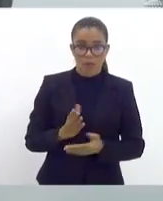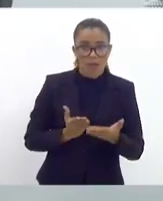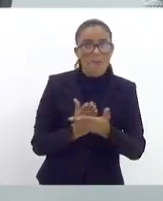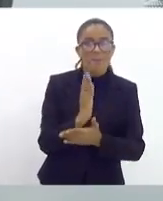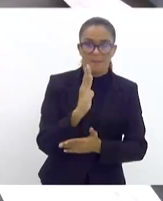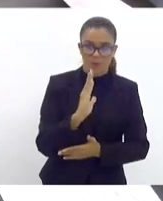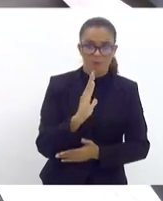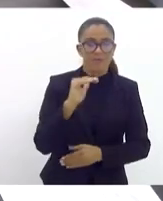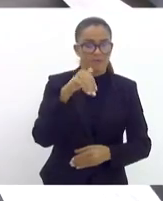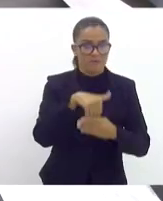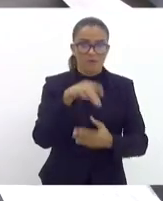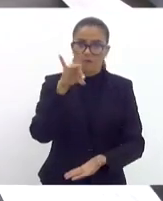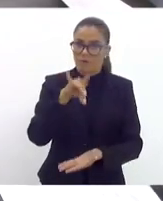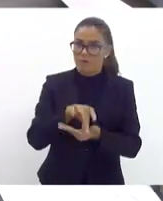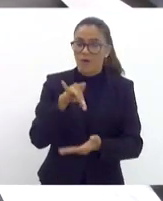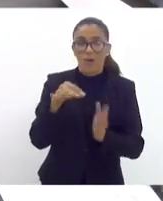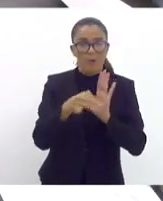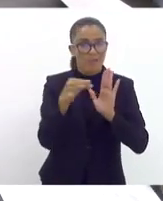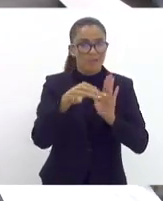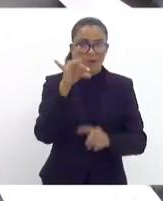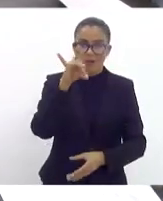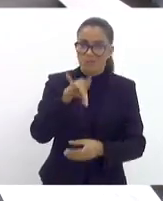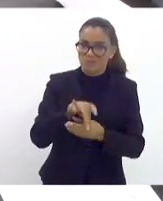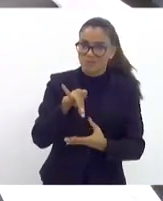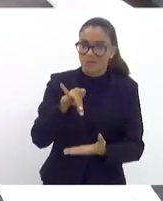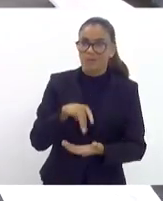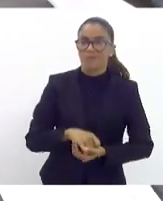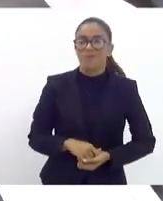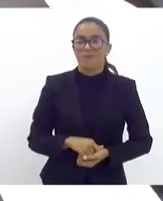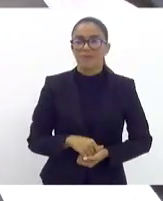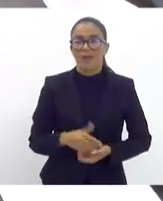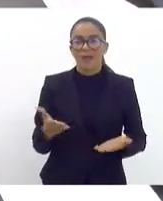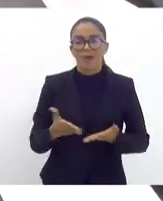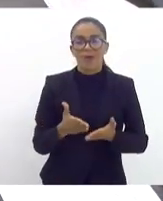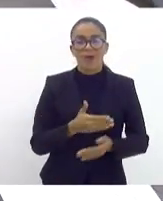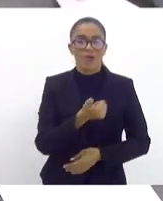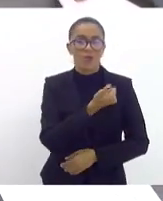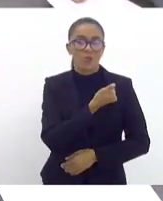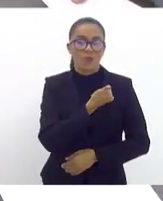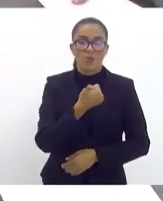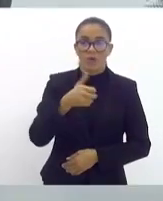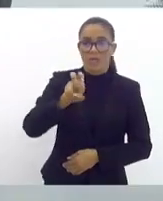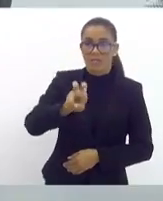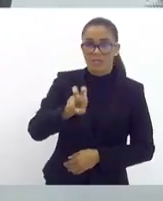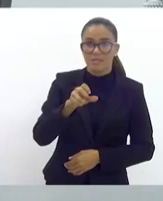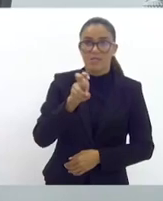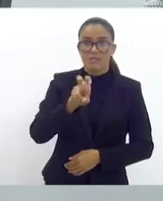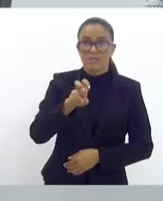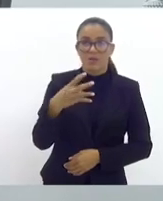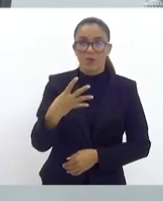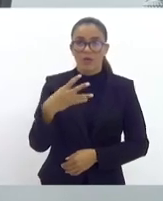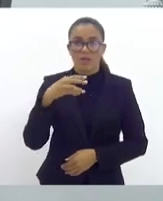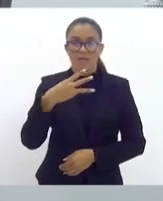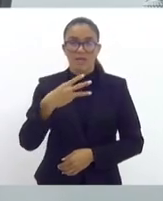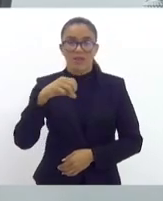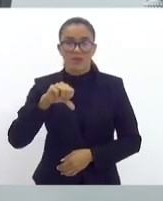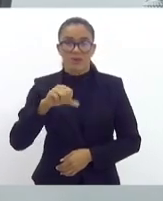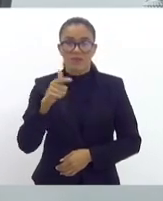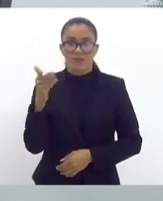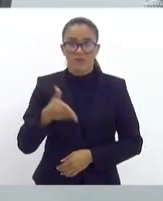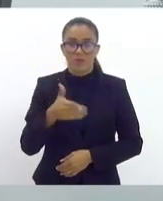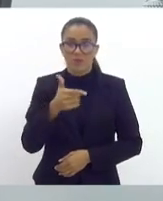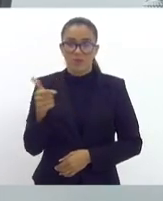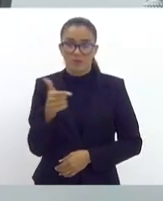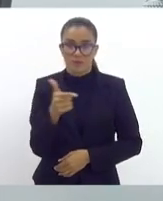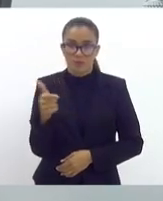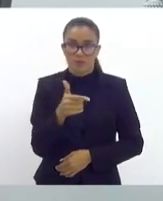aprovado o voto original o parceiro original passo então ao 15 da pauta o PL 5439 de 22 de